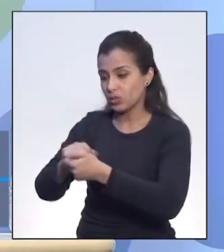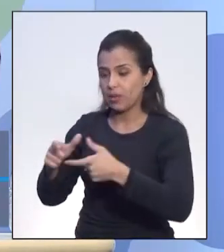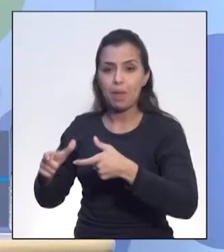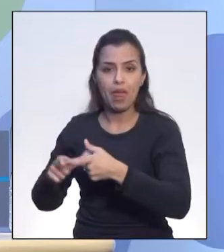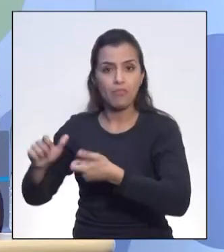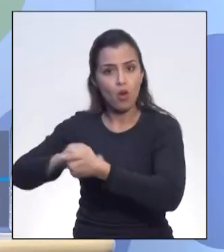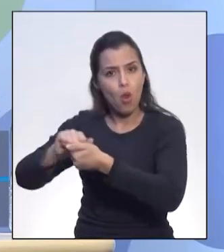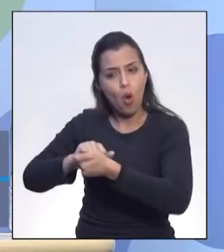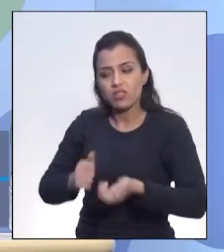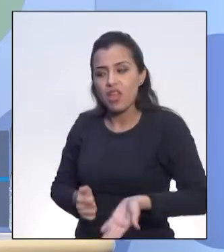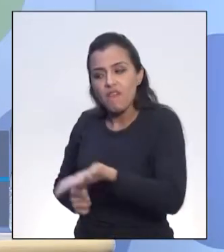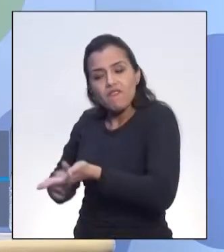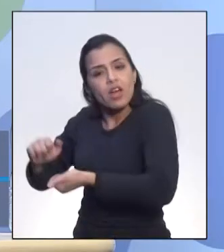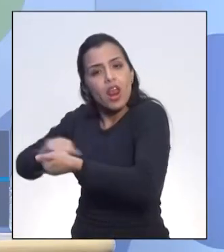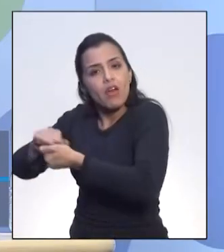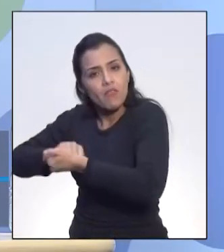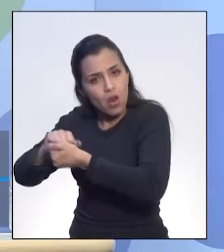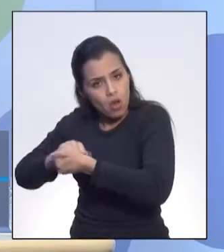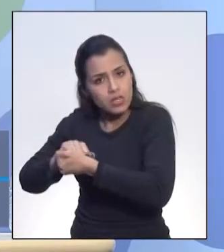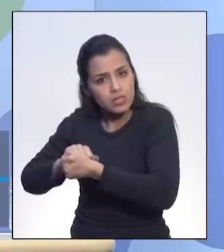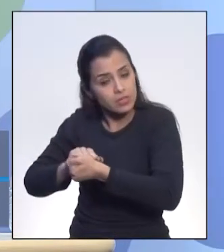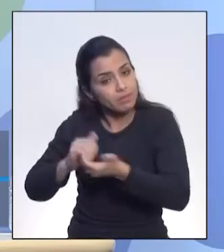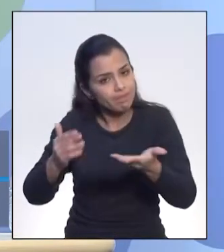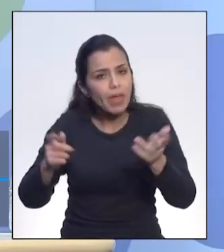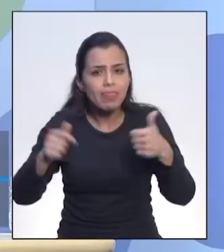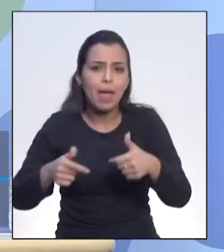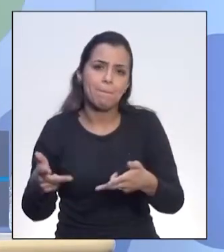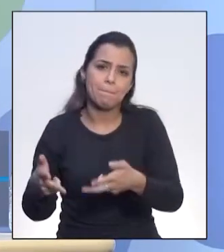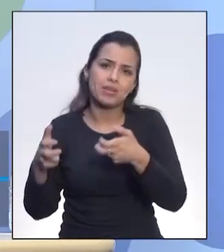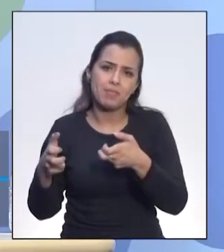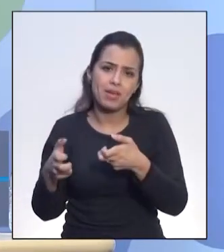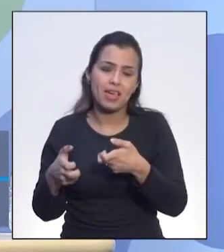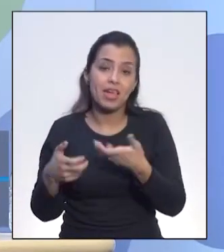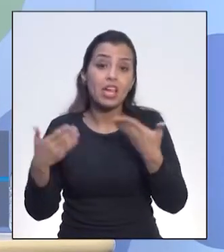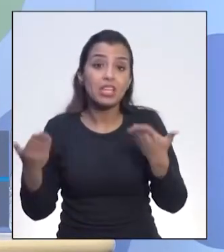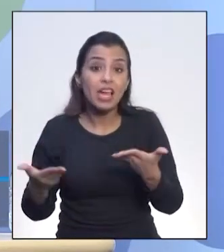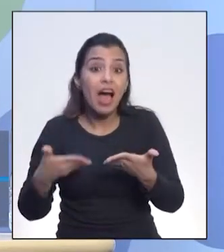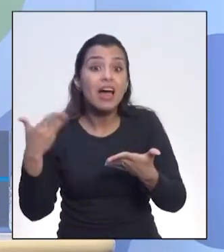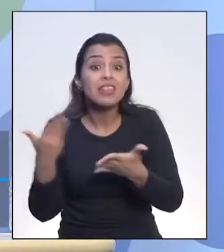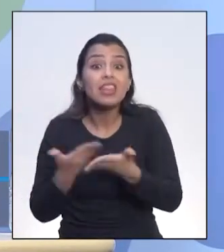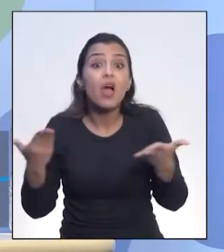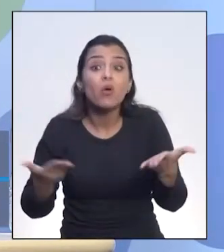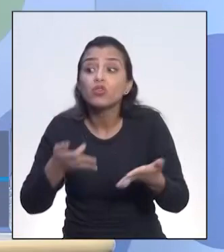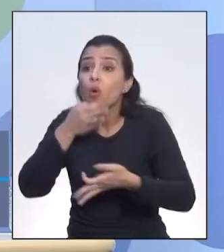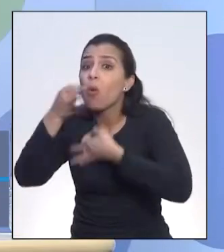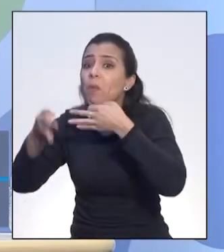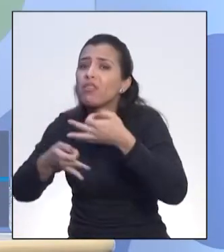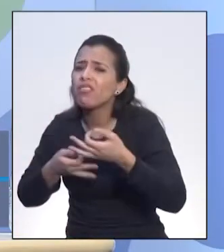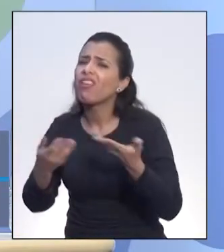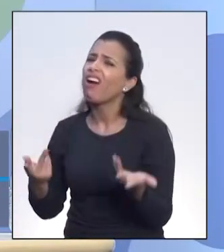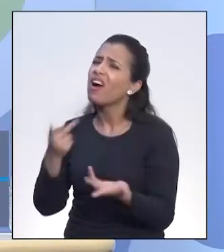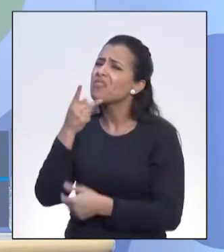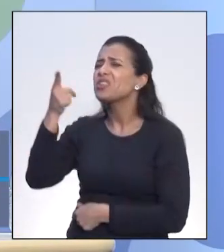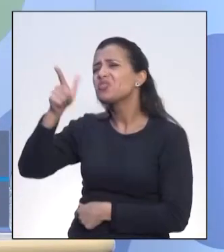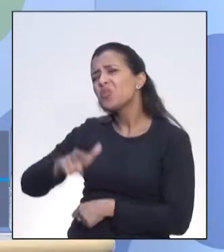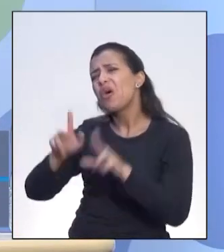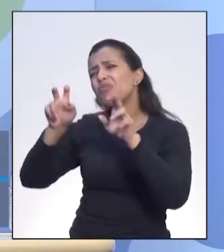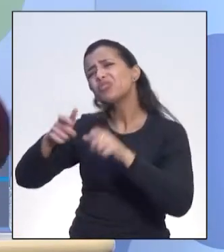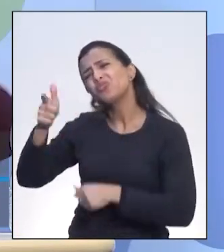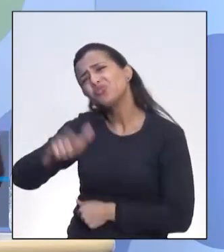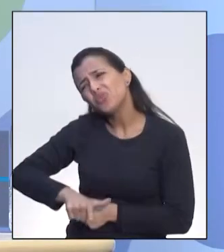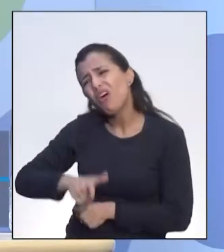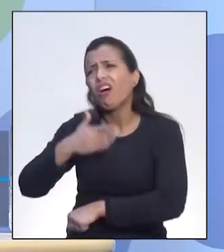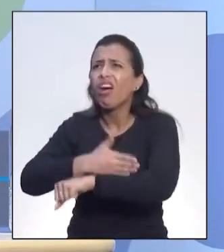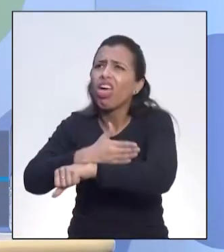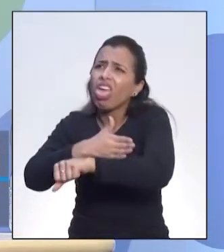casa está cheio de louça, não sei o quê. Então, a gente vê que quando a gente ainda... que vocês ficam falando, vocês ficam insistindo no mesmo assunto o